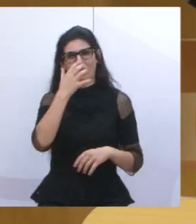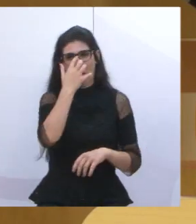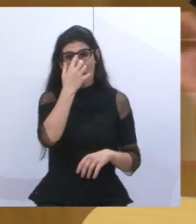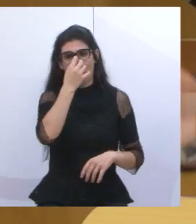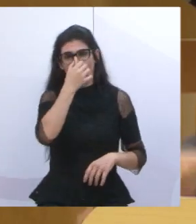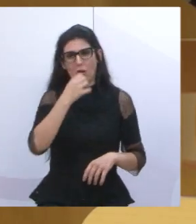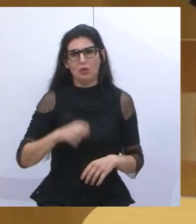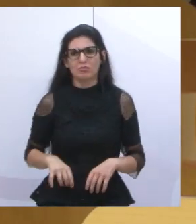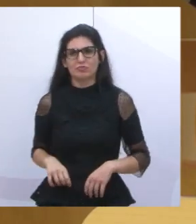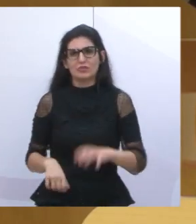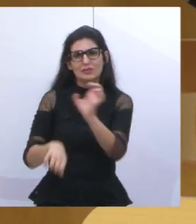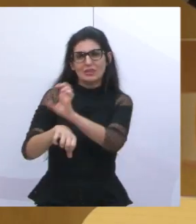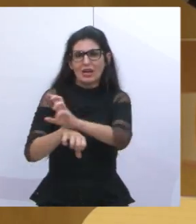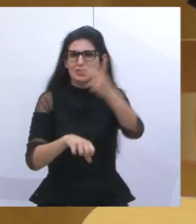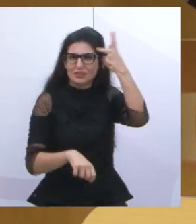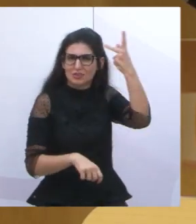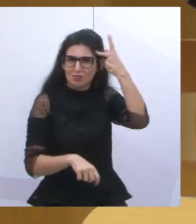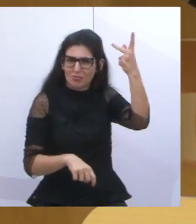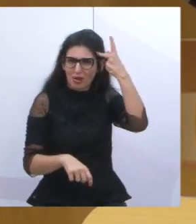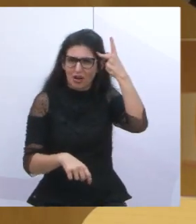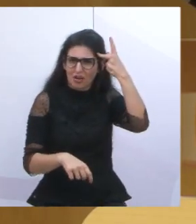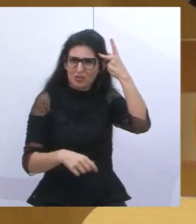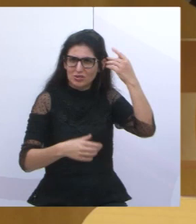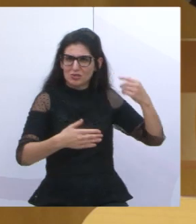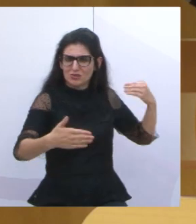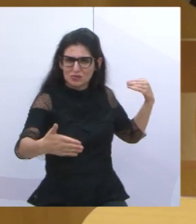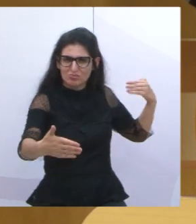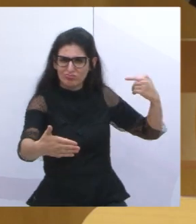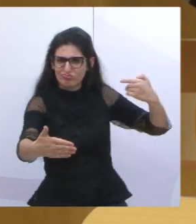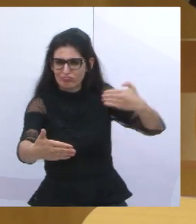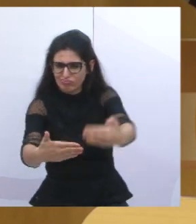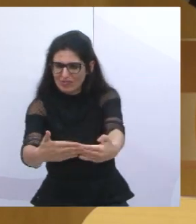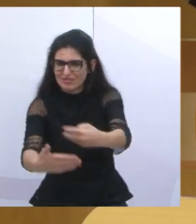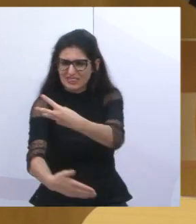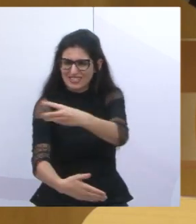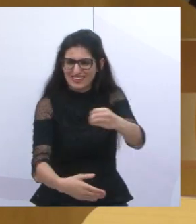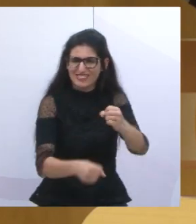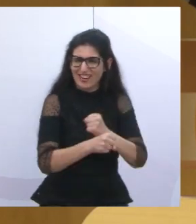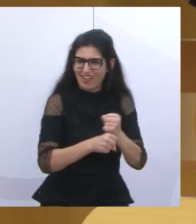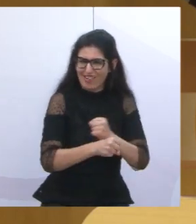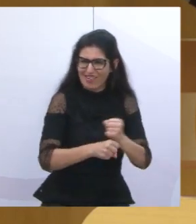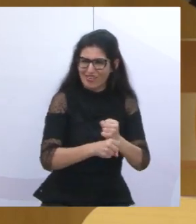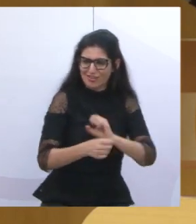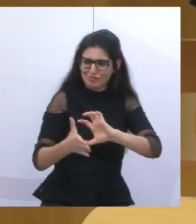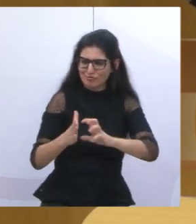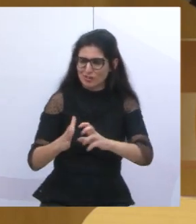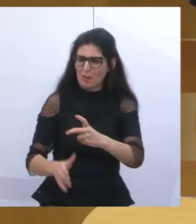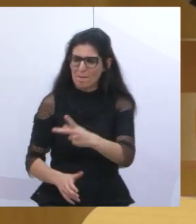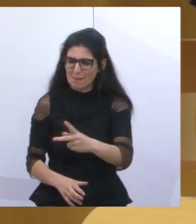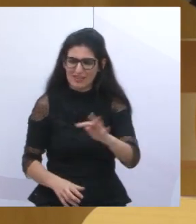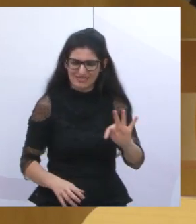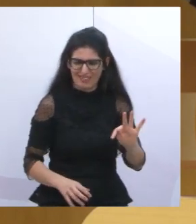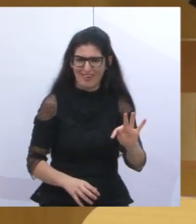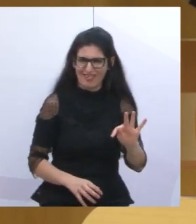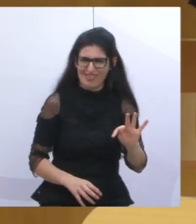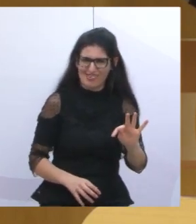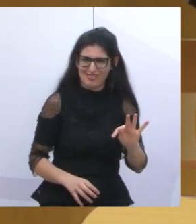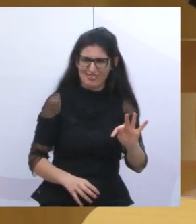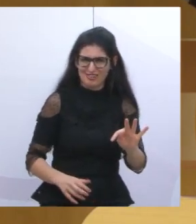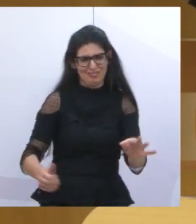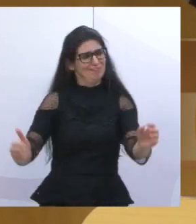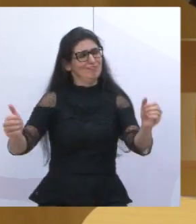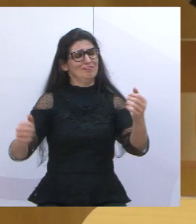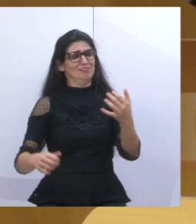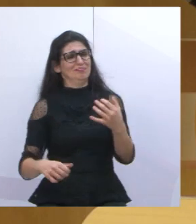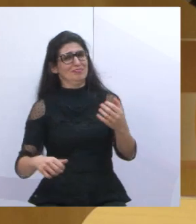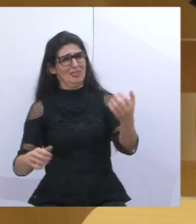São Paulo não precisa falar, né? Quase 30 anos vocês governando aí, nós estamos vendo as belezas. Então, você tem que saber um pouquinho da história aí do seu partido